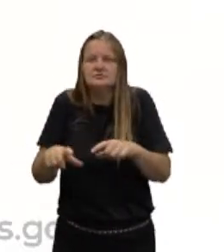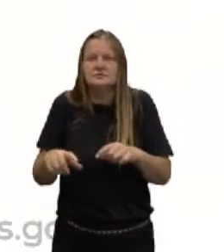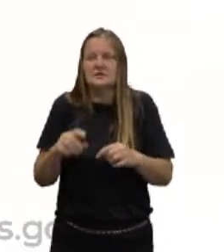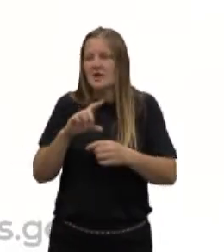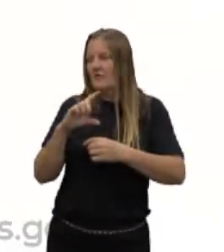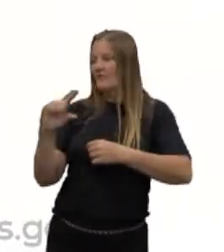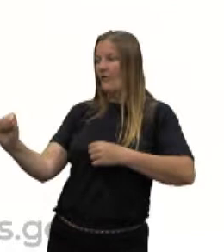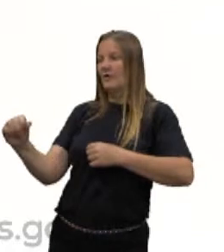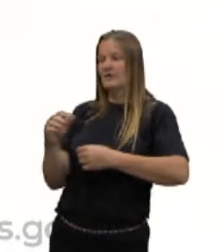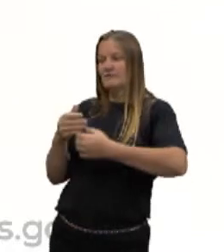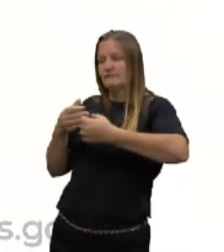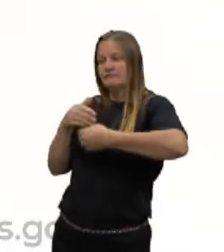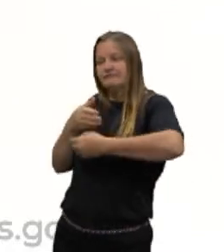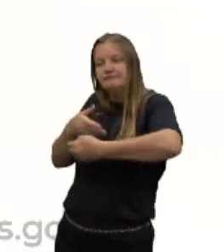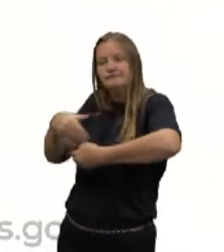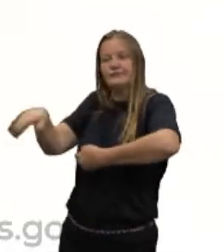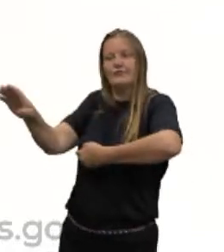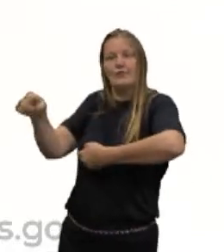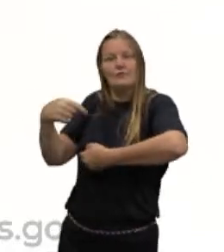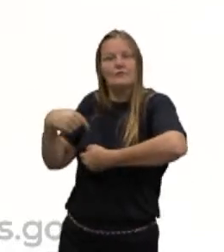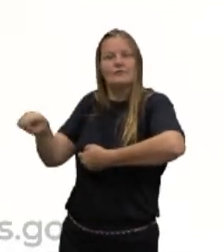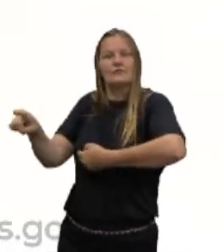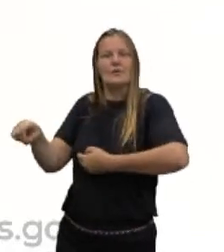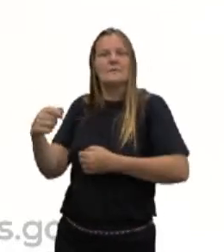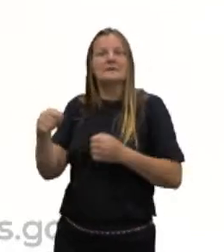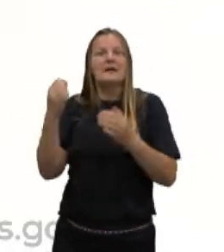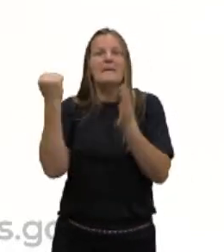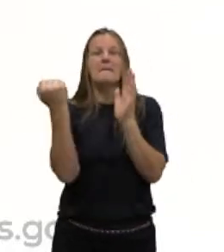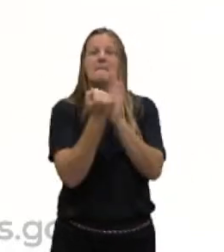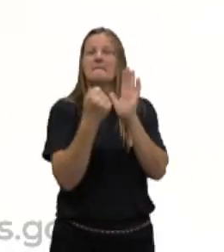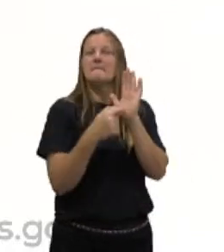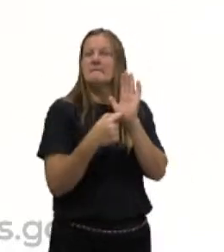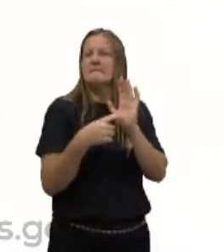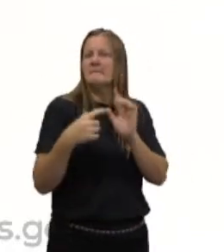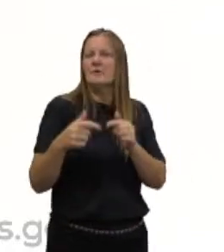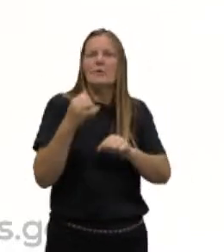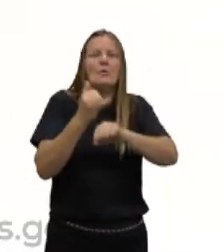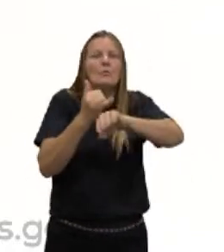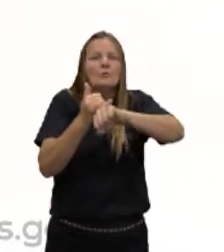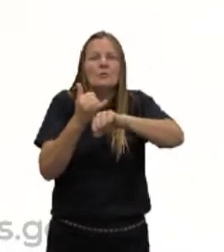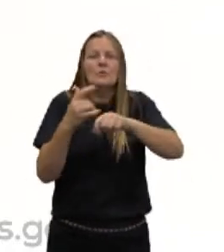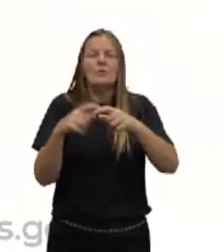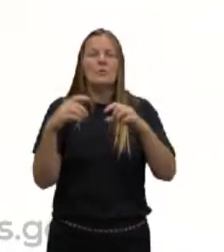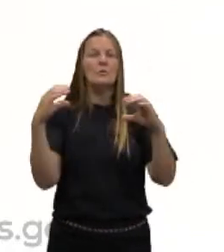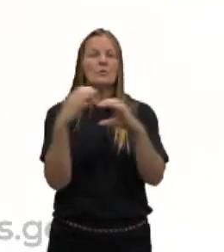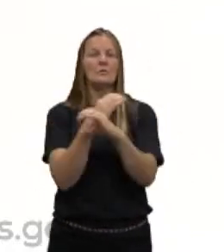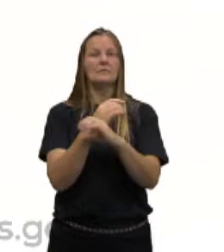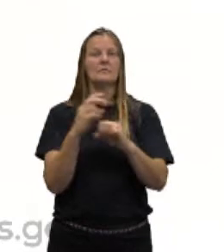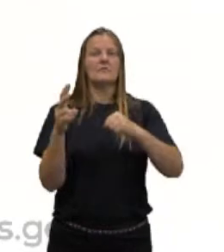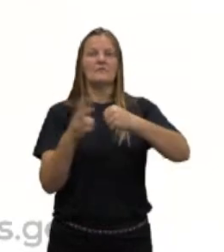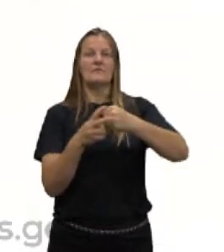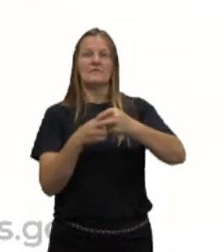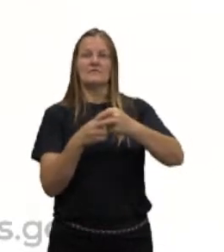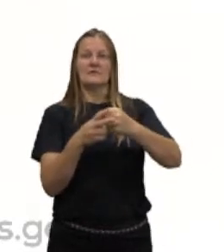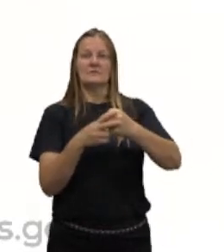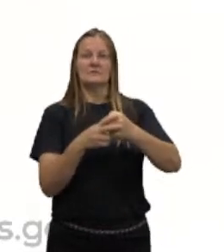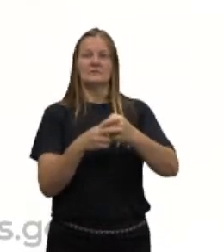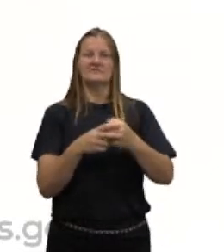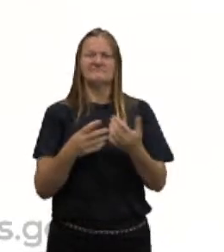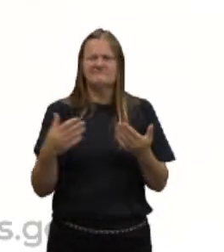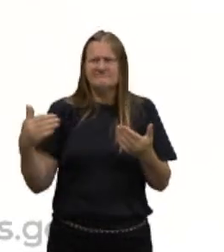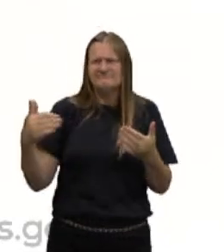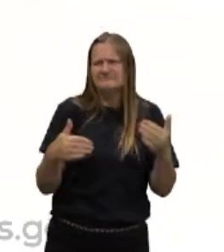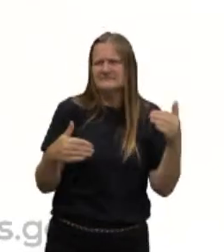algum lugar. Eu preciso marcar os objetos que completam esse verbo. Porque são